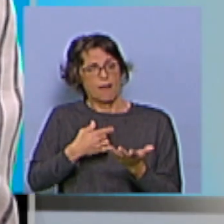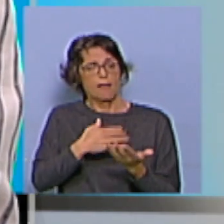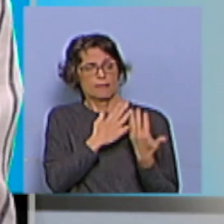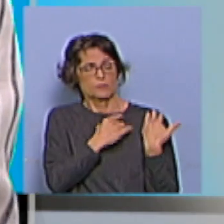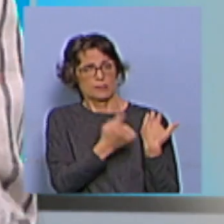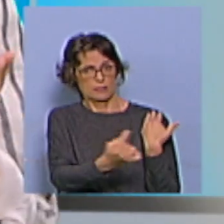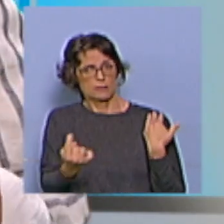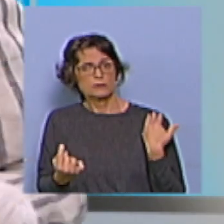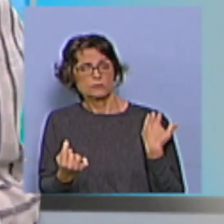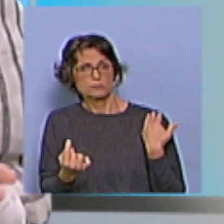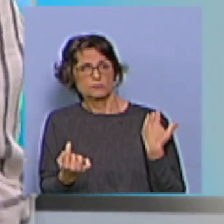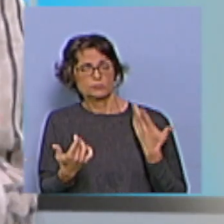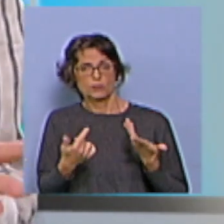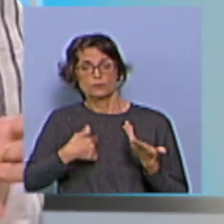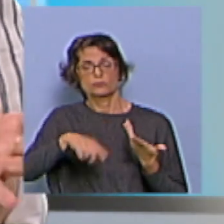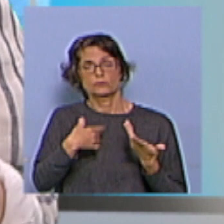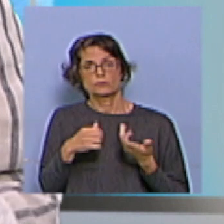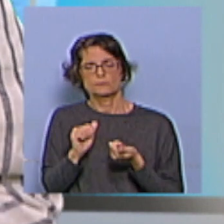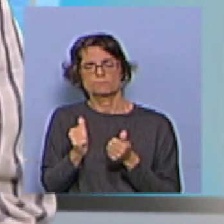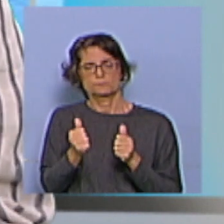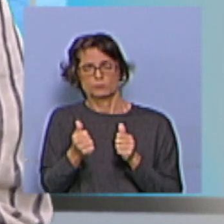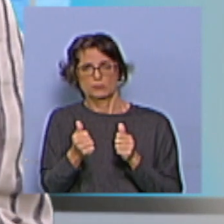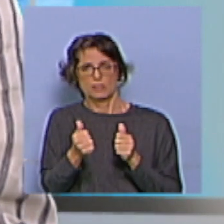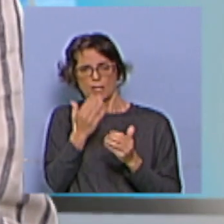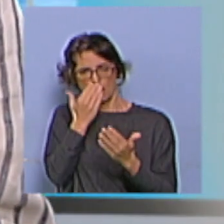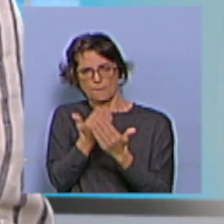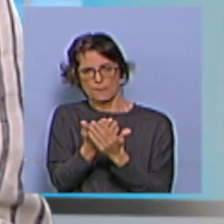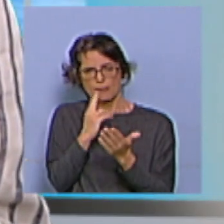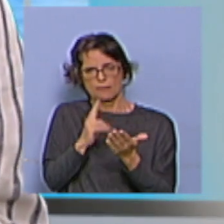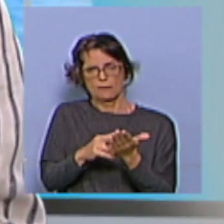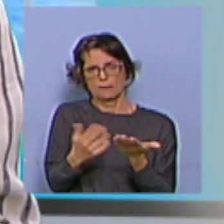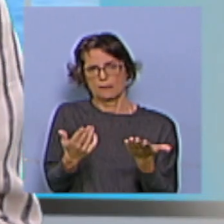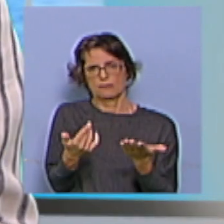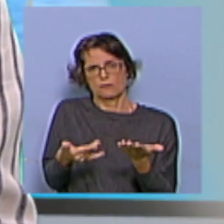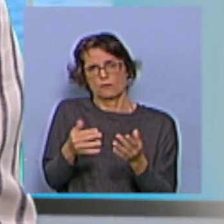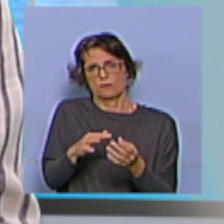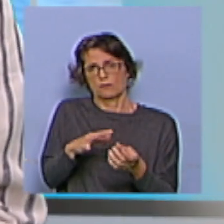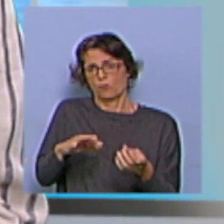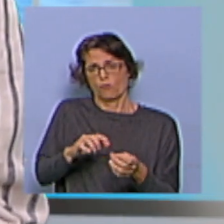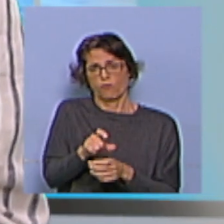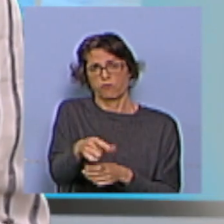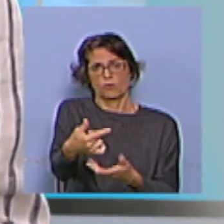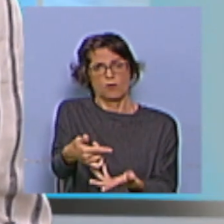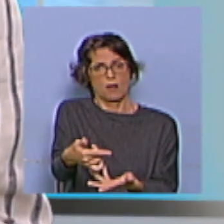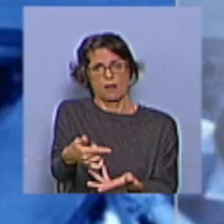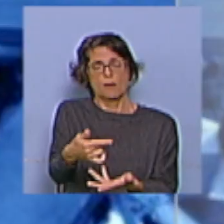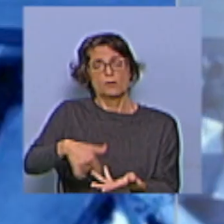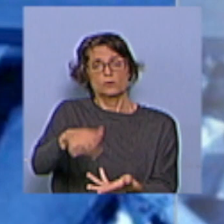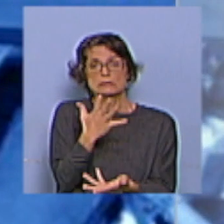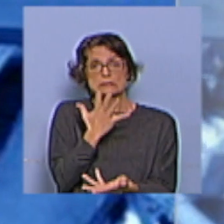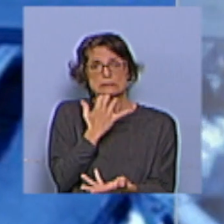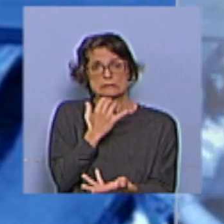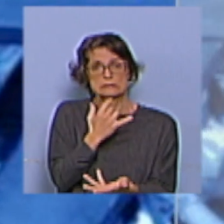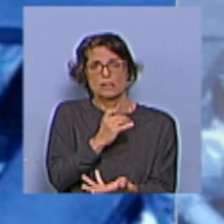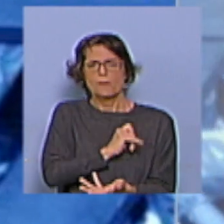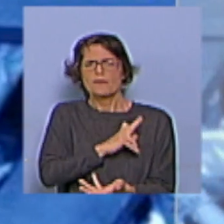adequação aos sinais dos tempos. E estamos num tempo em que temos um vírus a circular e, portanto, é preciso, com a mesma fé, com a